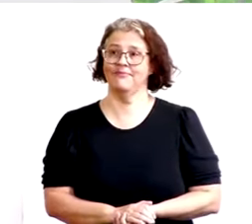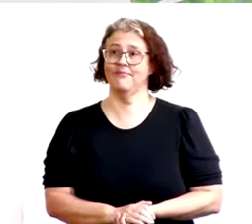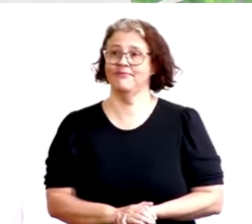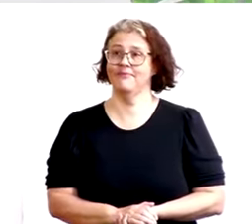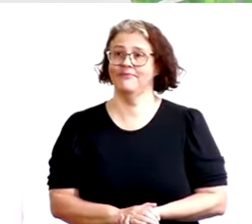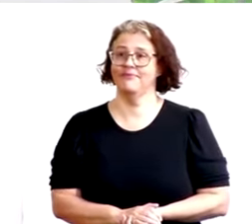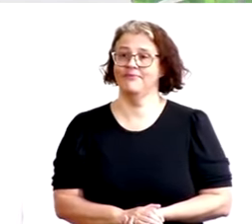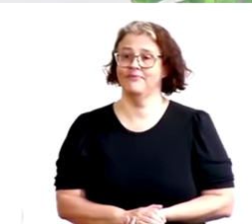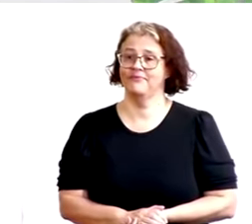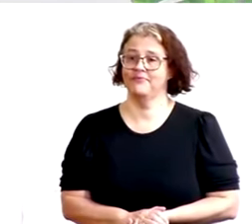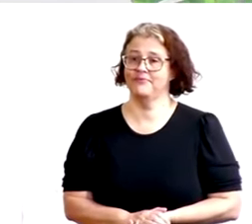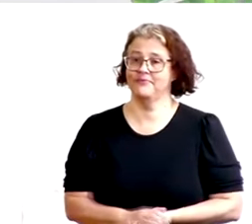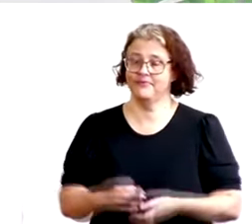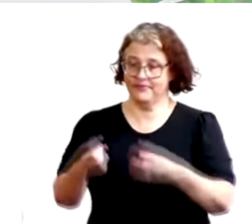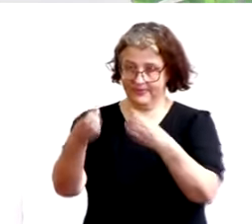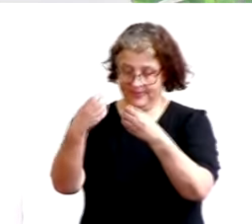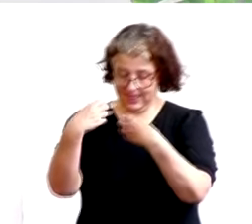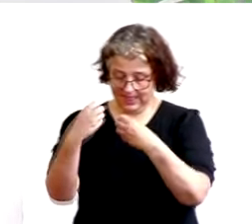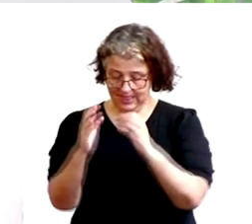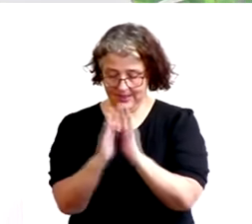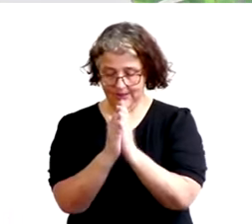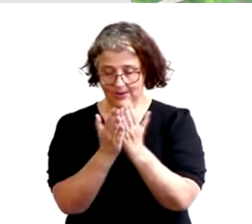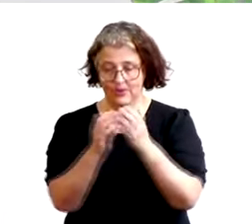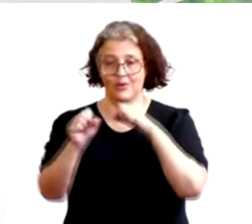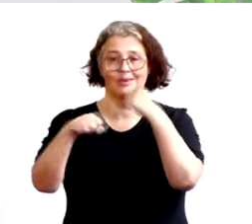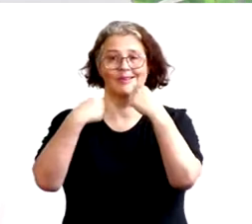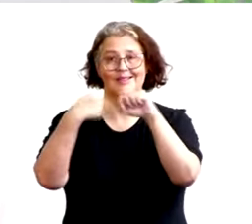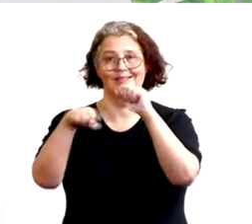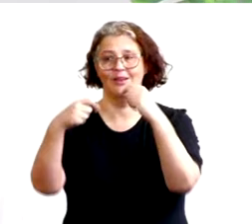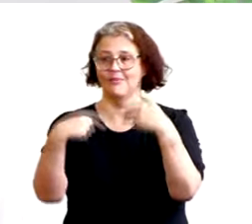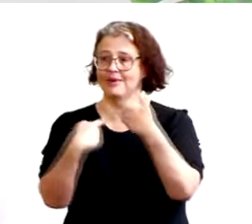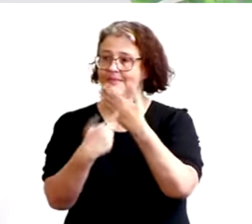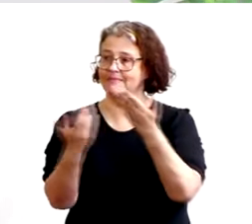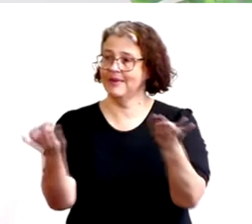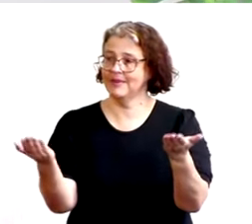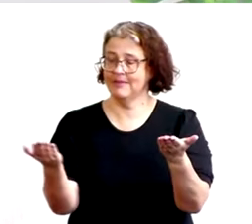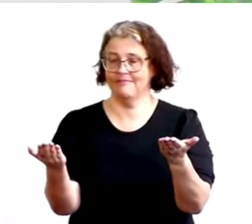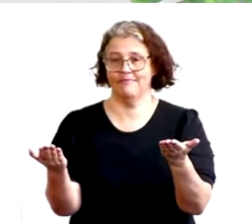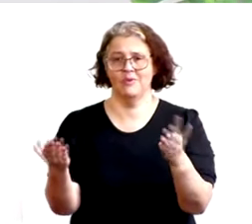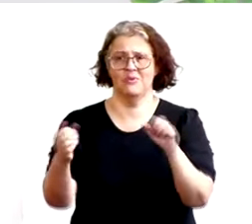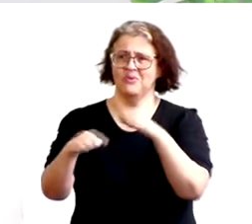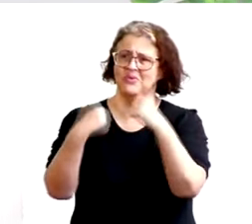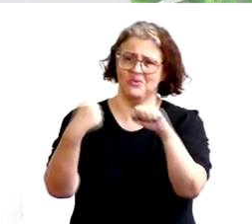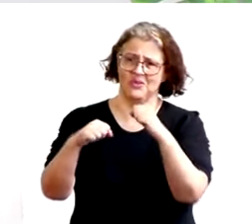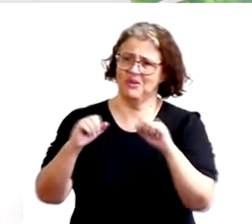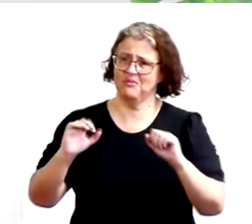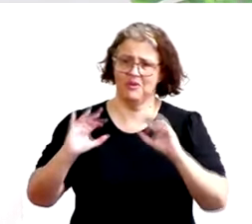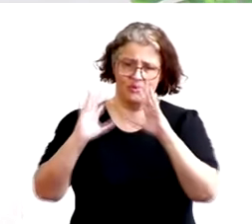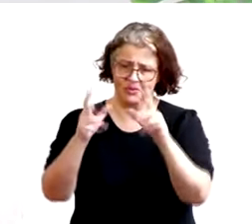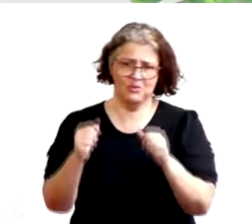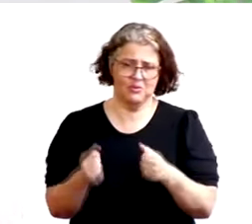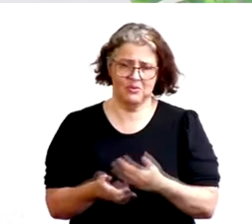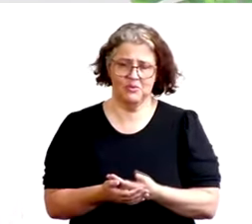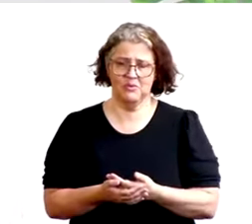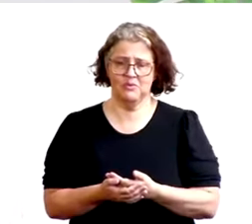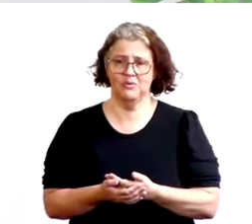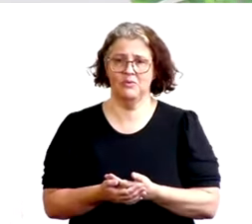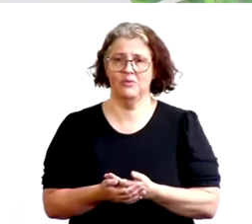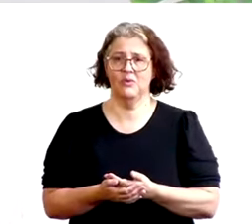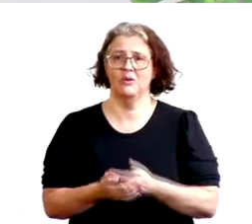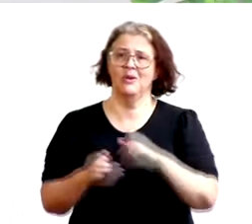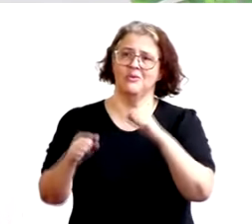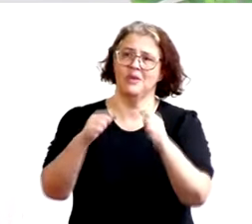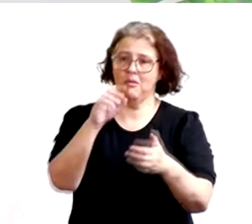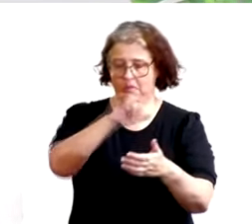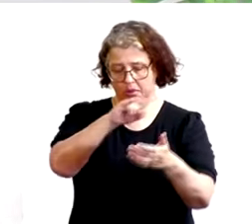Esse é o ensino do Salmo que temos diante de nós nós não vamos ler o Salmo inteiro agora porque ele é um